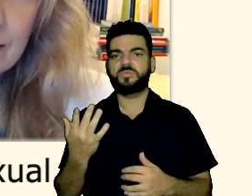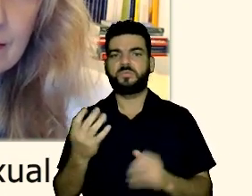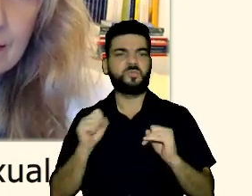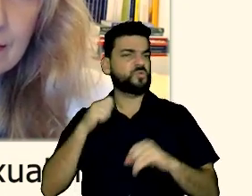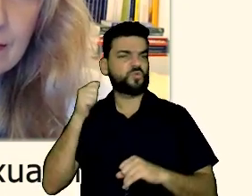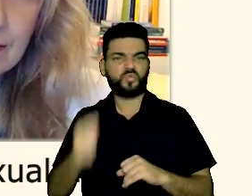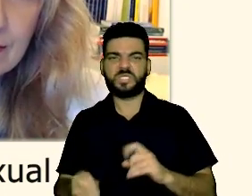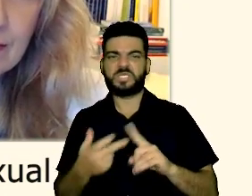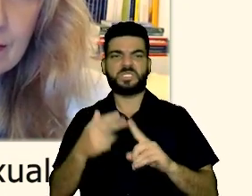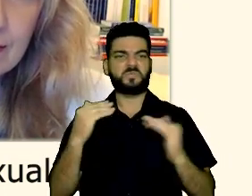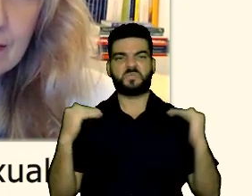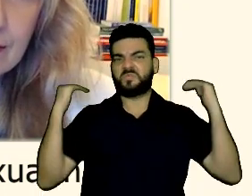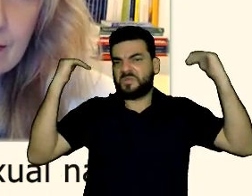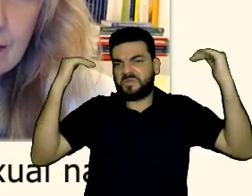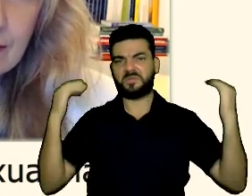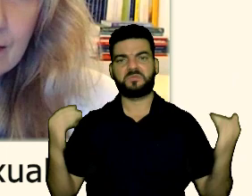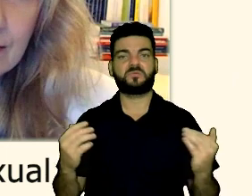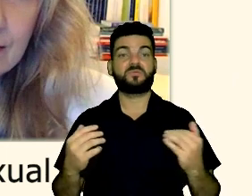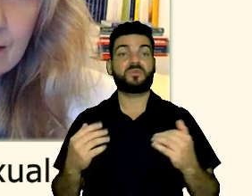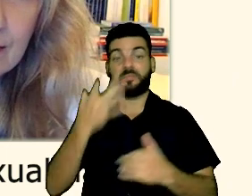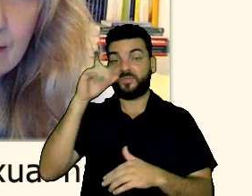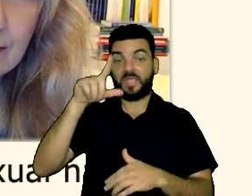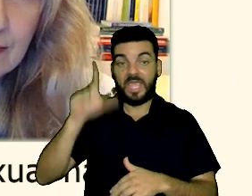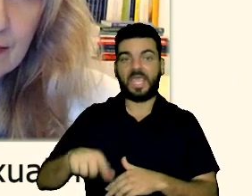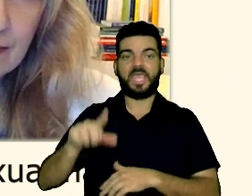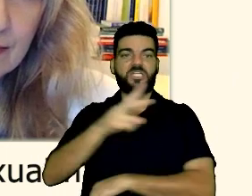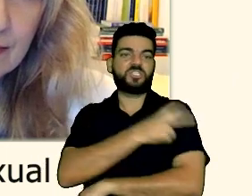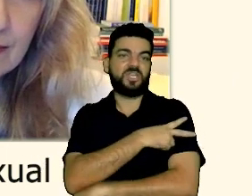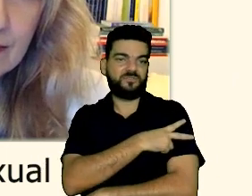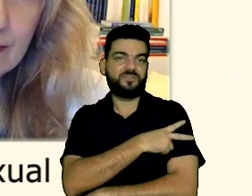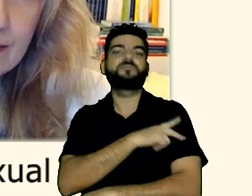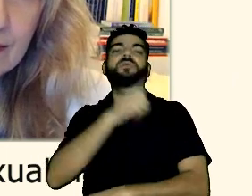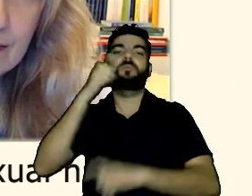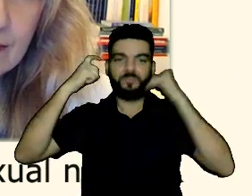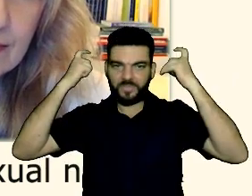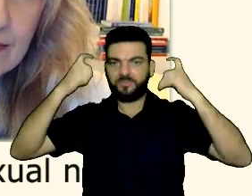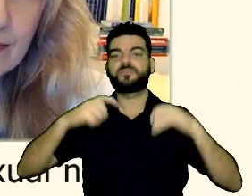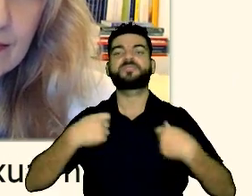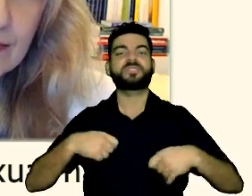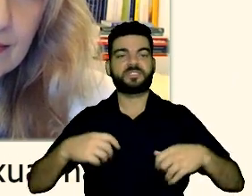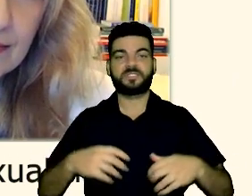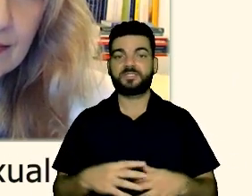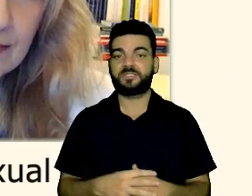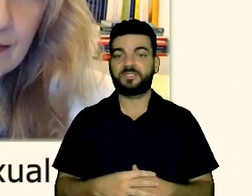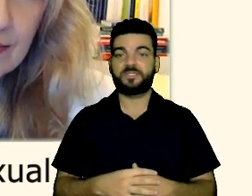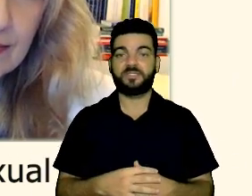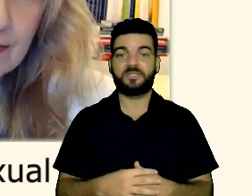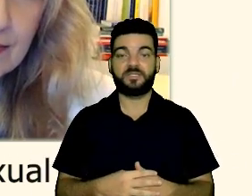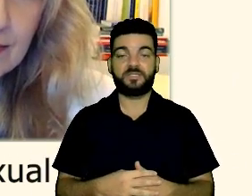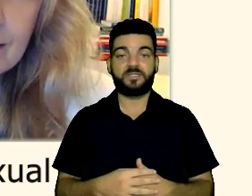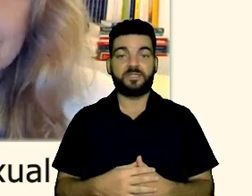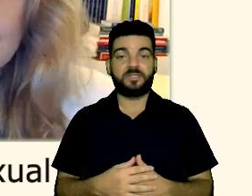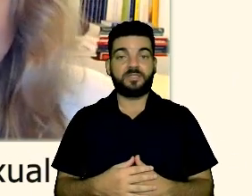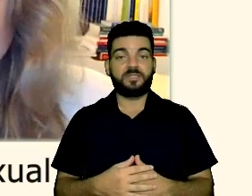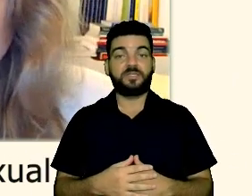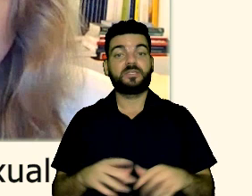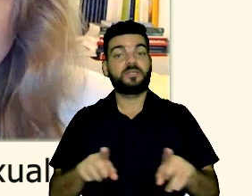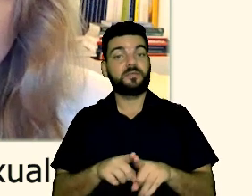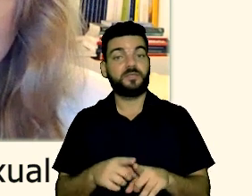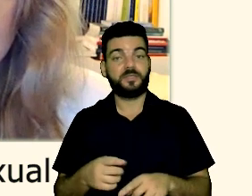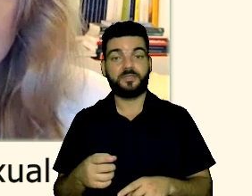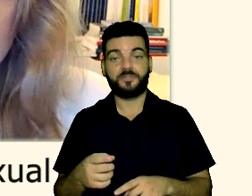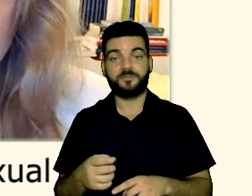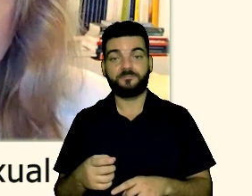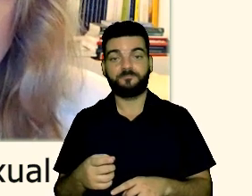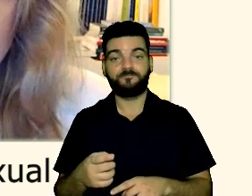comunicação interpessoal, é importante que todos os servidores, magistrados, principalmente aqueles em posição de